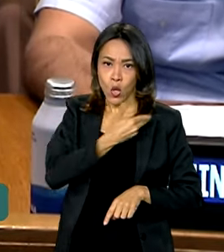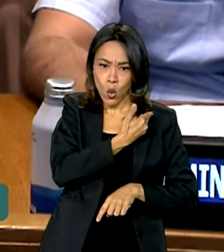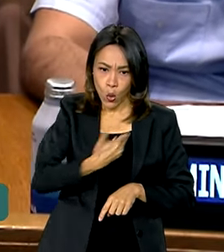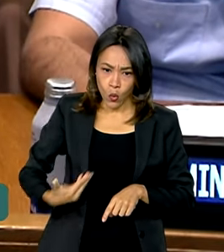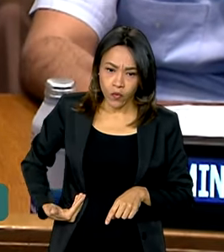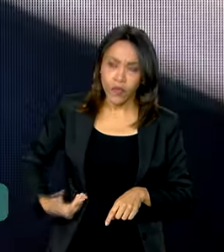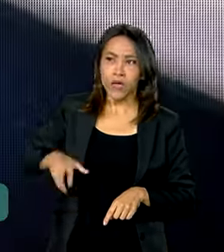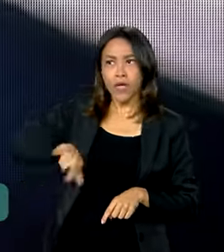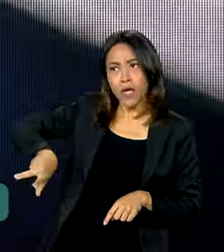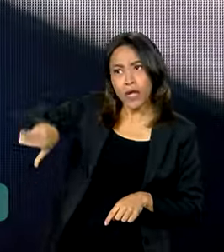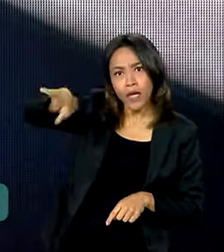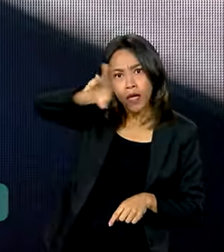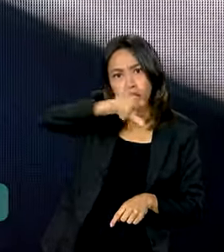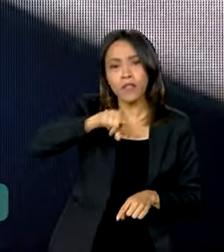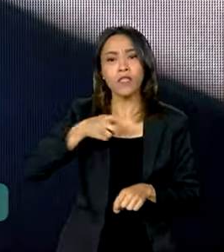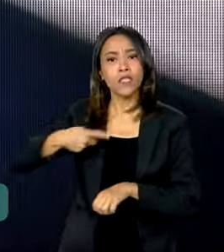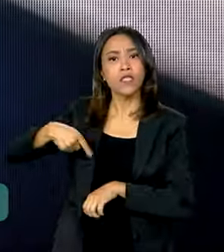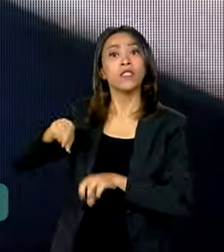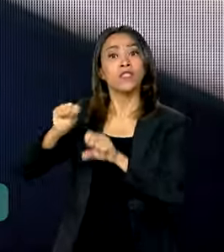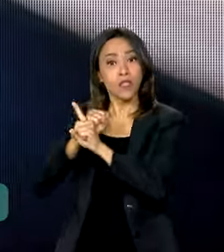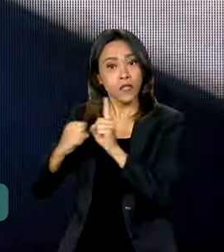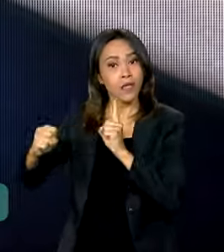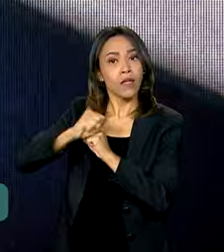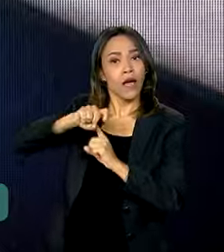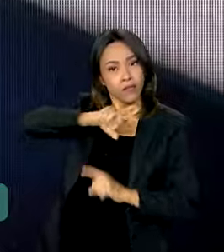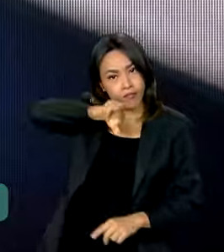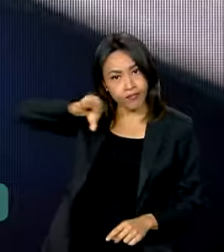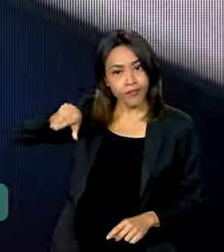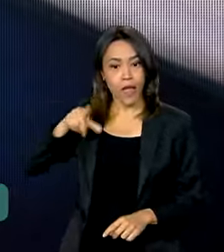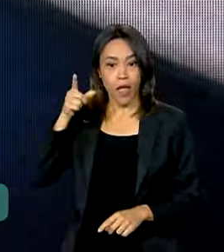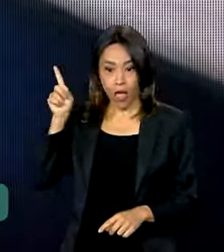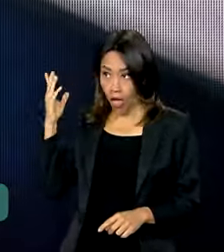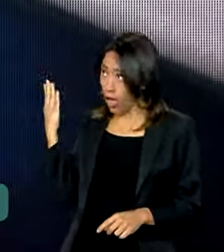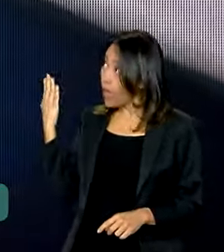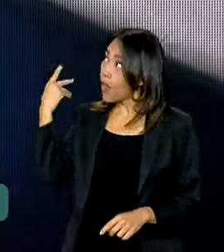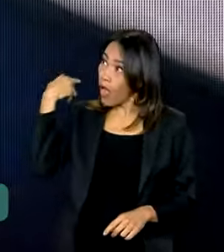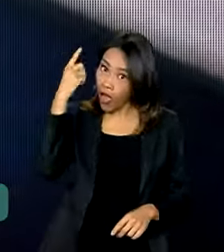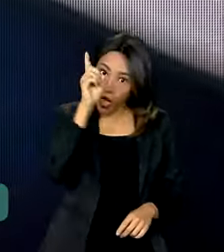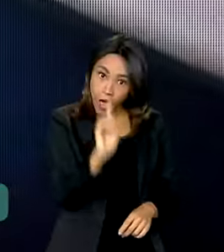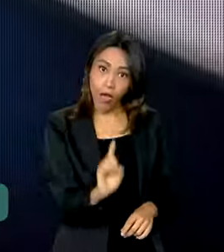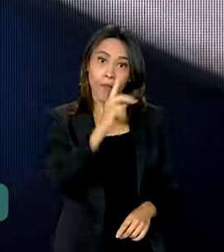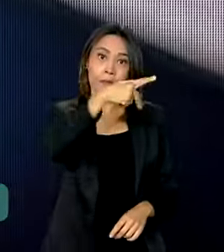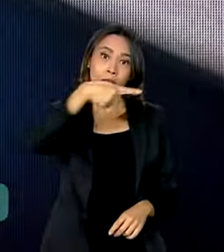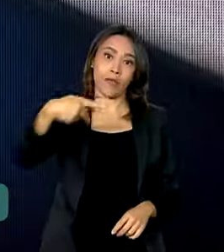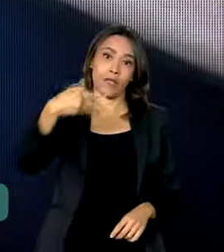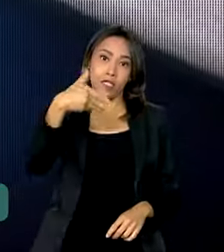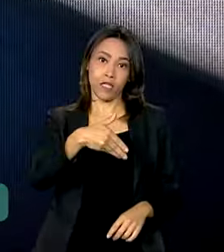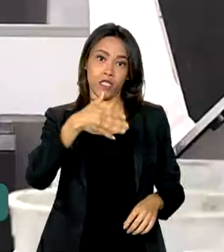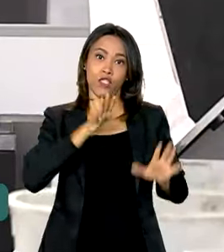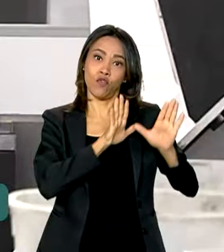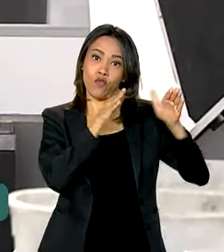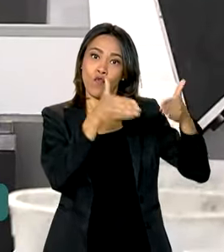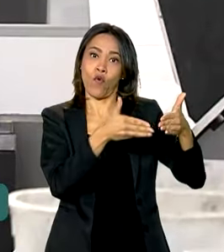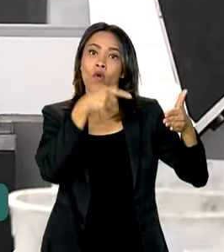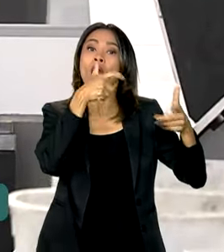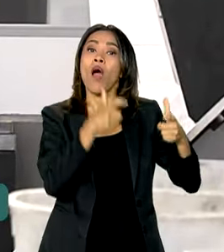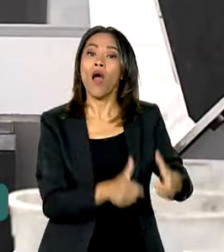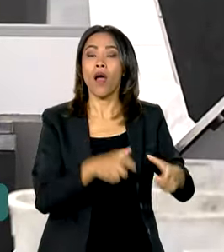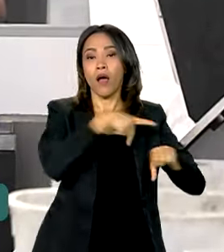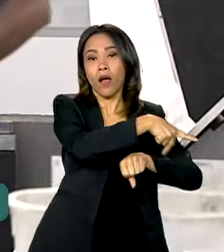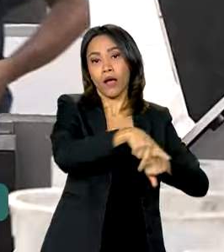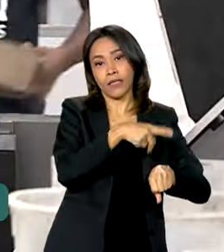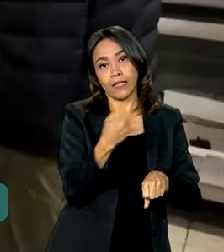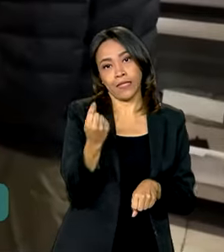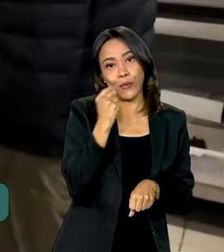e sociedade. O presidente Lula será o co-presidente do fórum, que vai ocorrer em Genebra, na Suíça. A coalizão